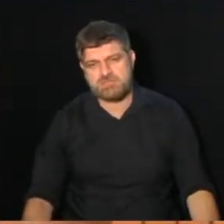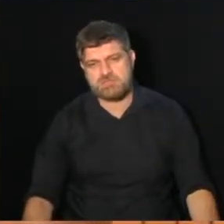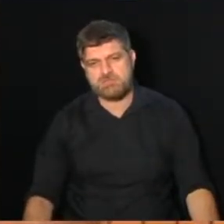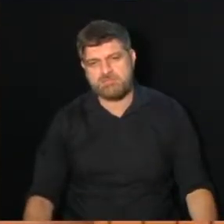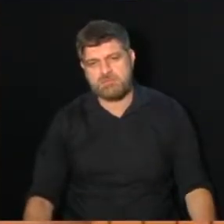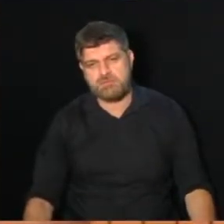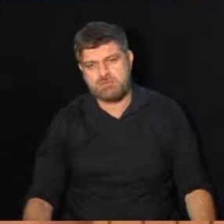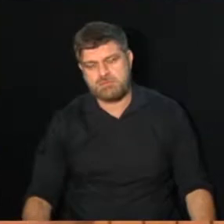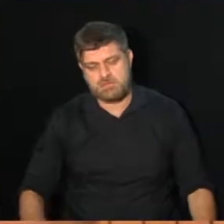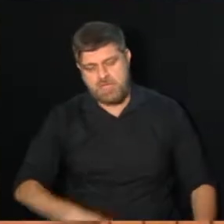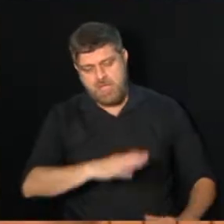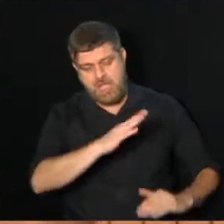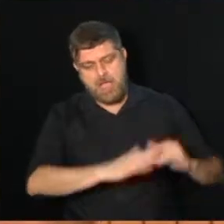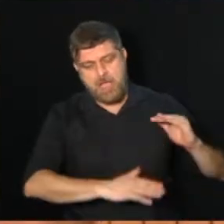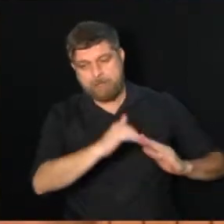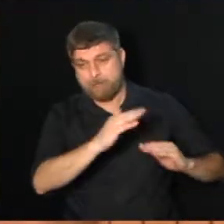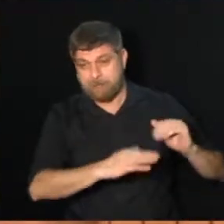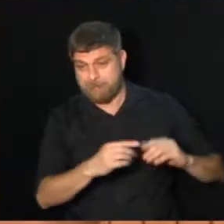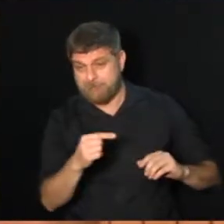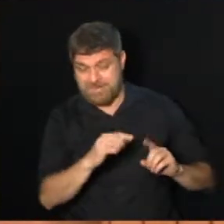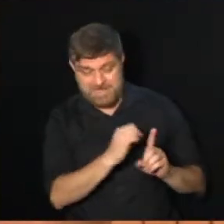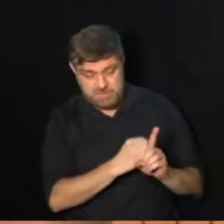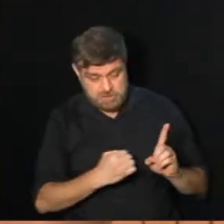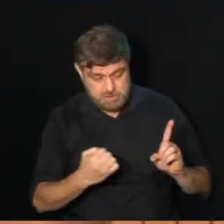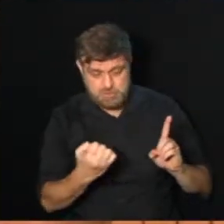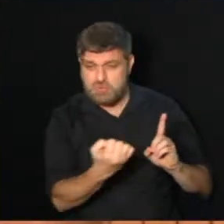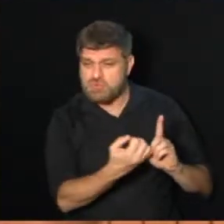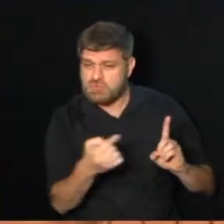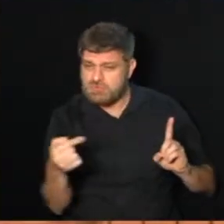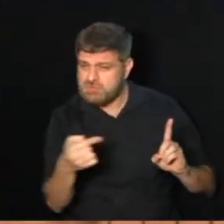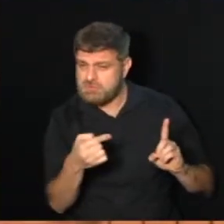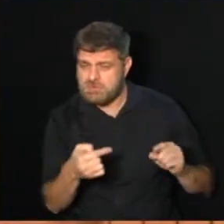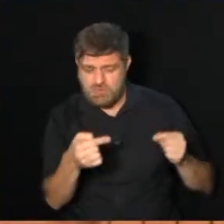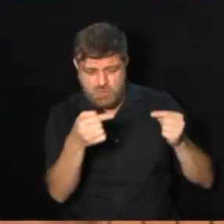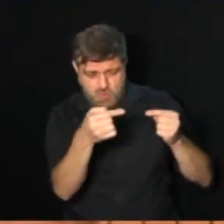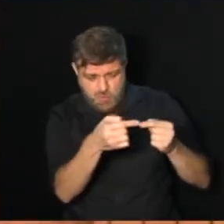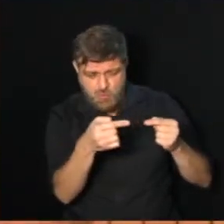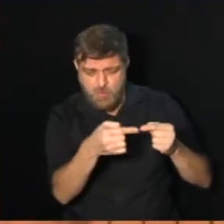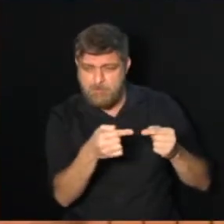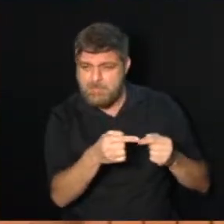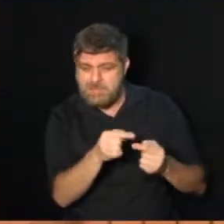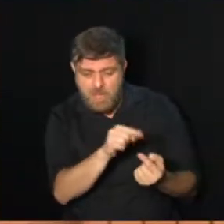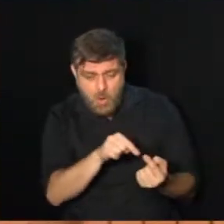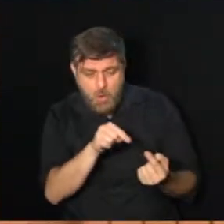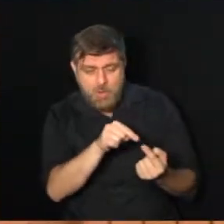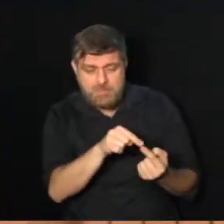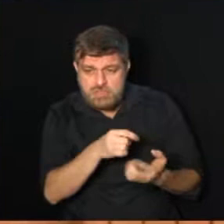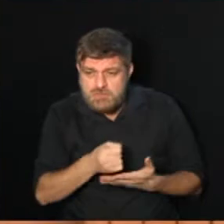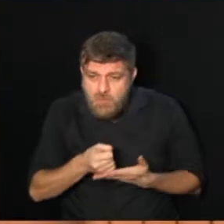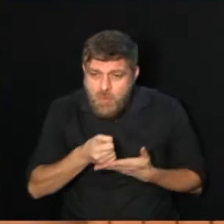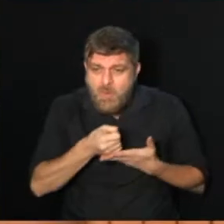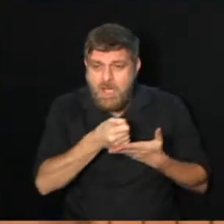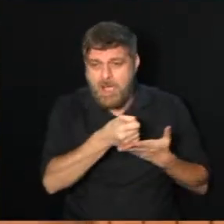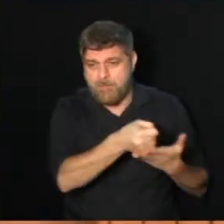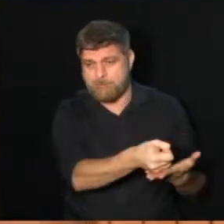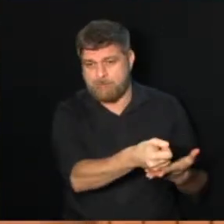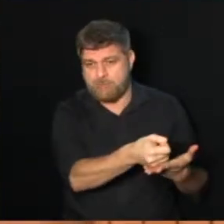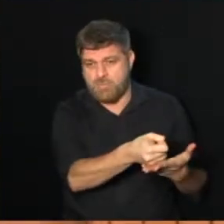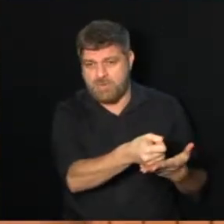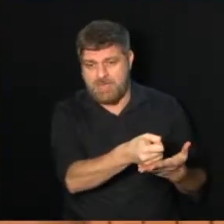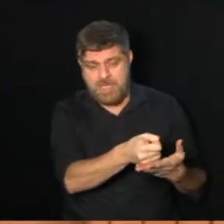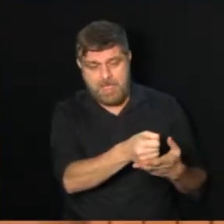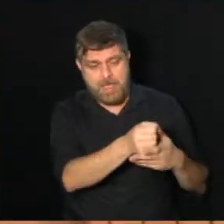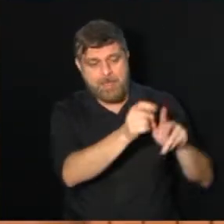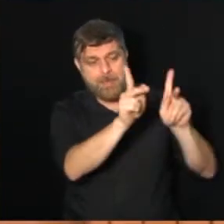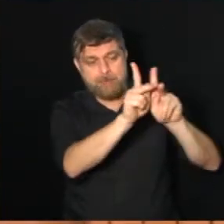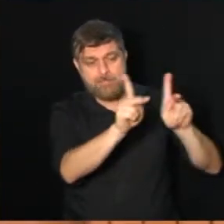esse agir, esse movimento da sociedade engajada em contribuir com a construção da cultura de